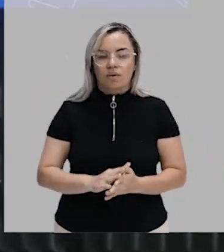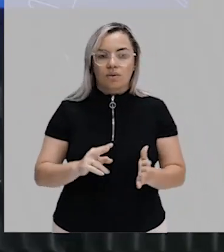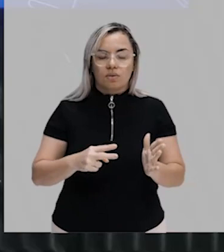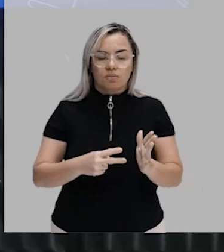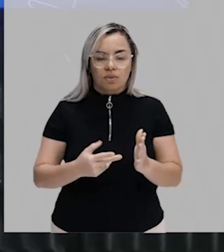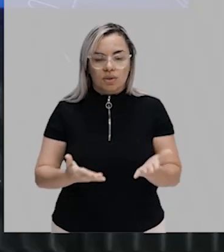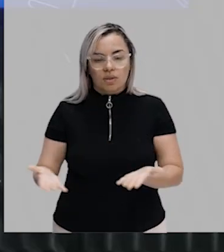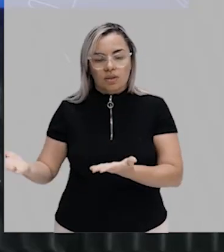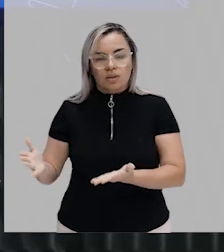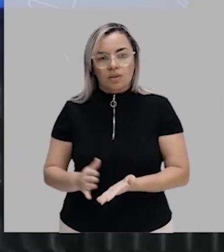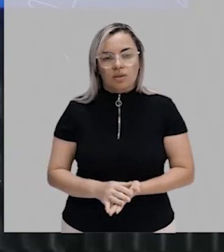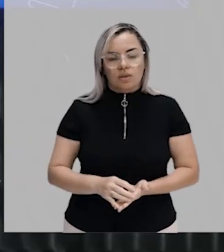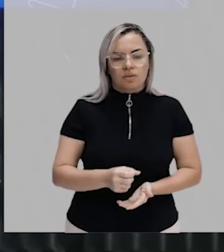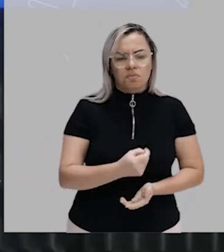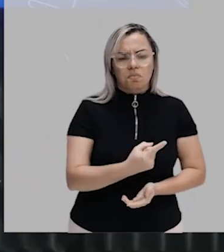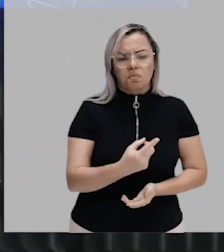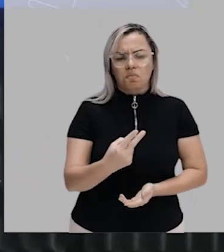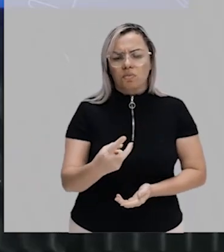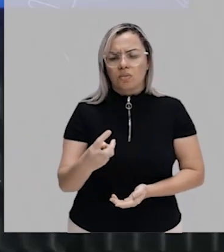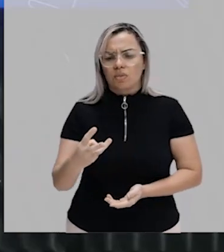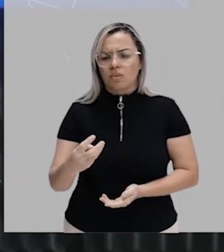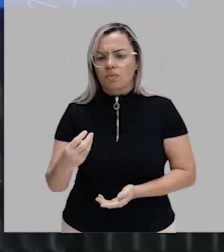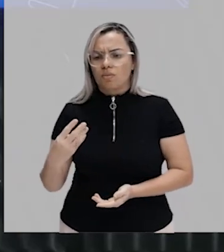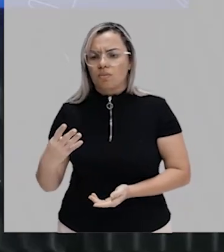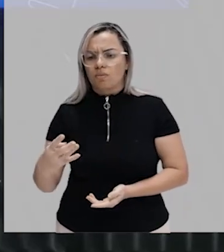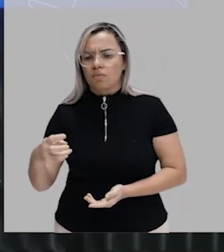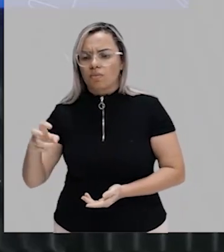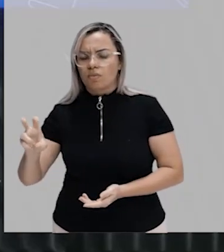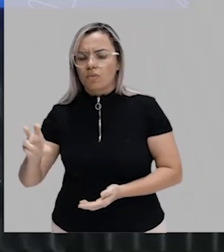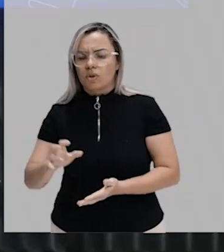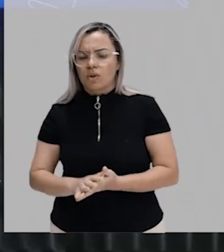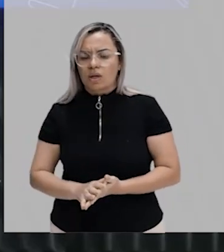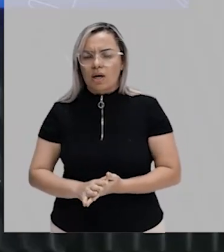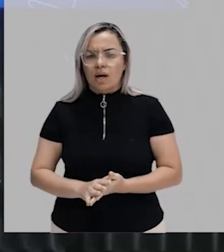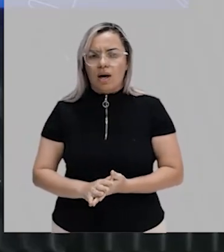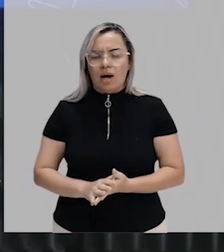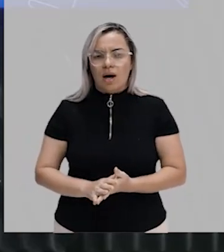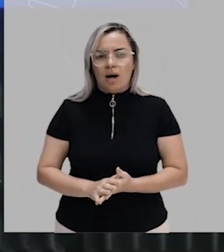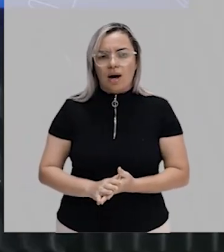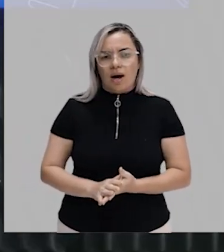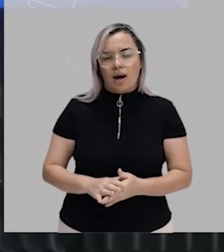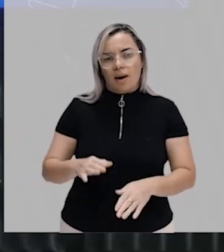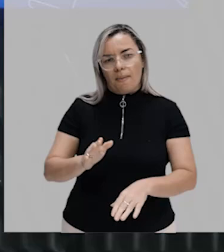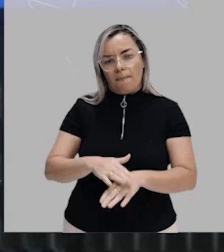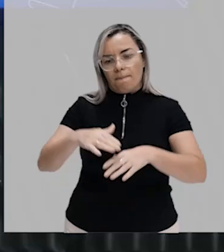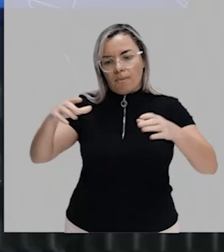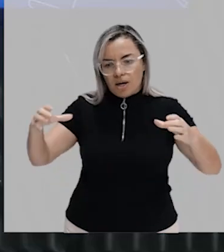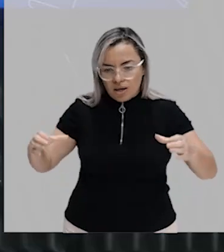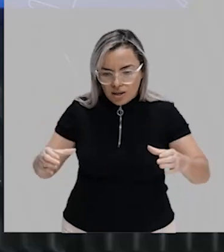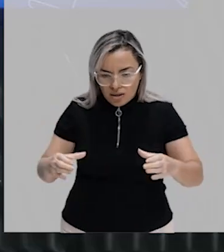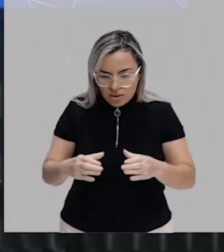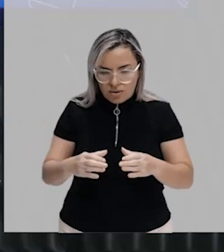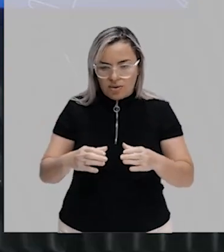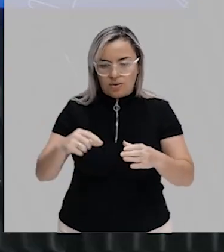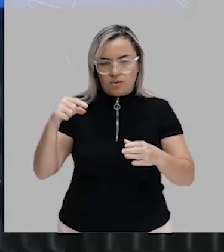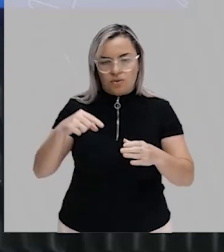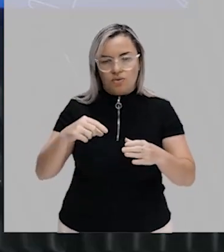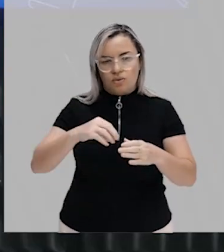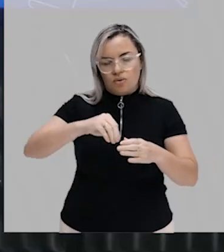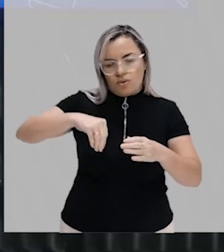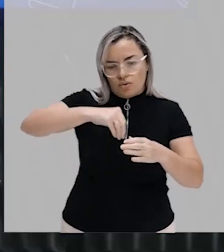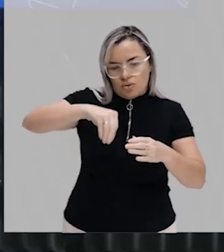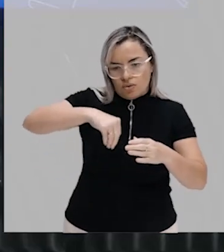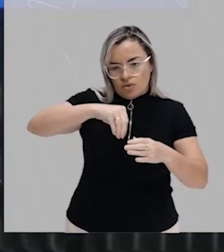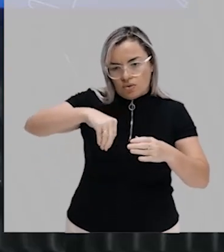5 soluções, qual é a solução mais concentrada? Ok, então nós vamos